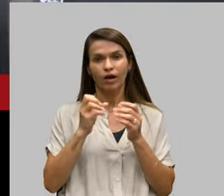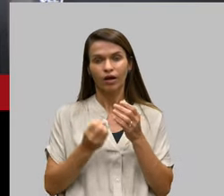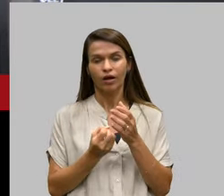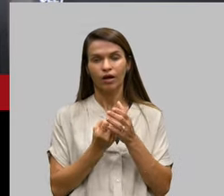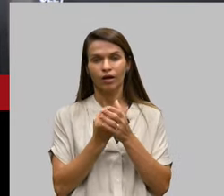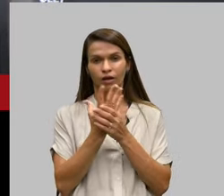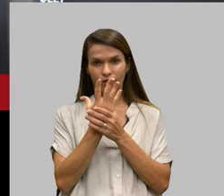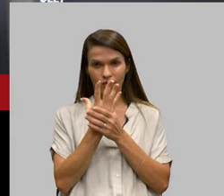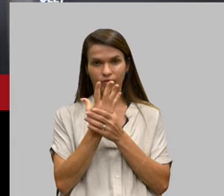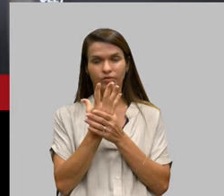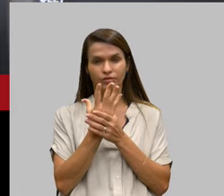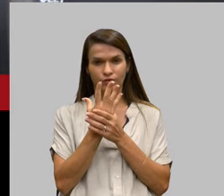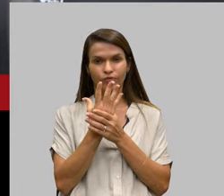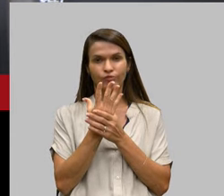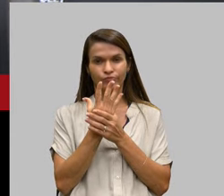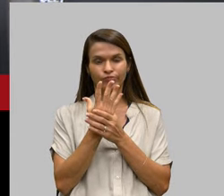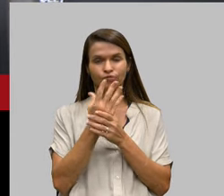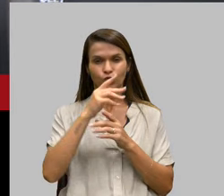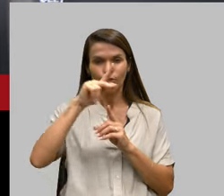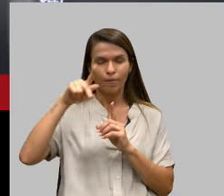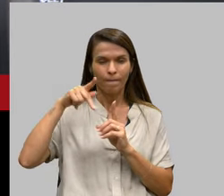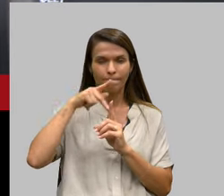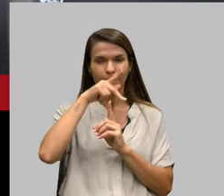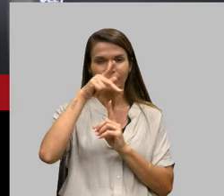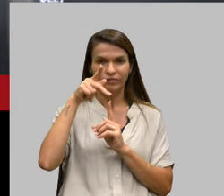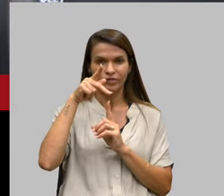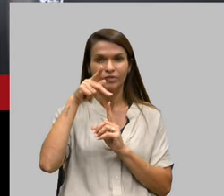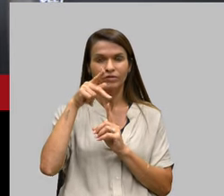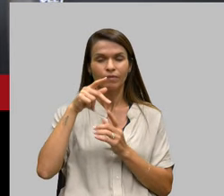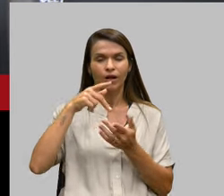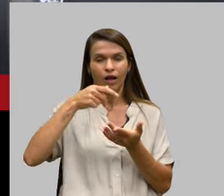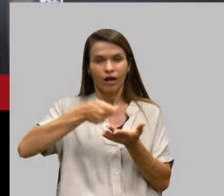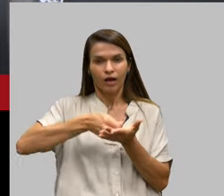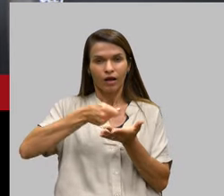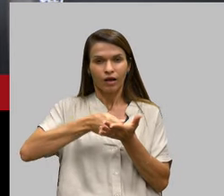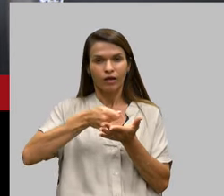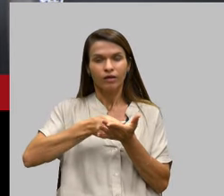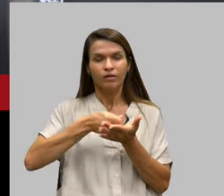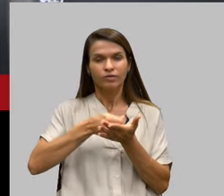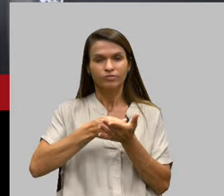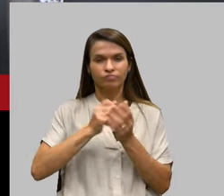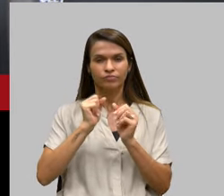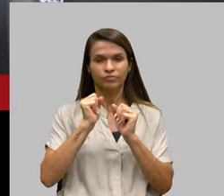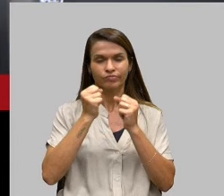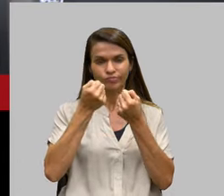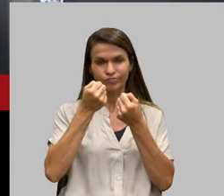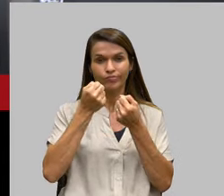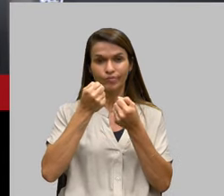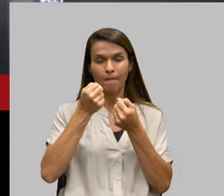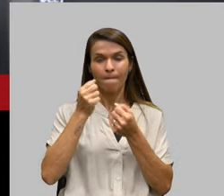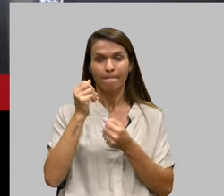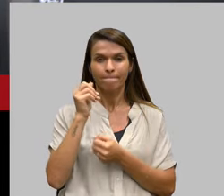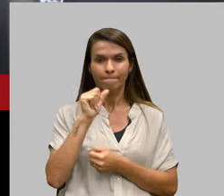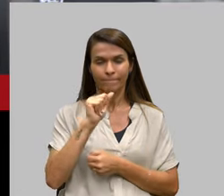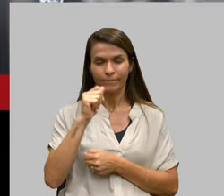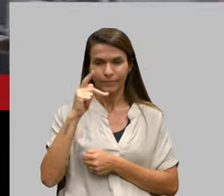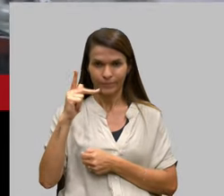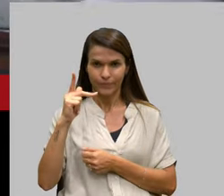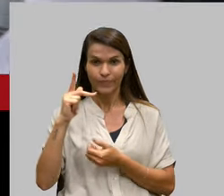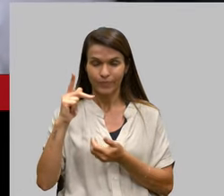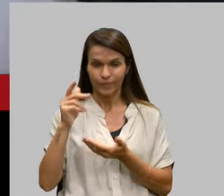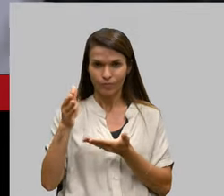fundo previdenciário para garantir o pagamento de aposentadorias e pensões com arrecadações